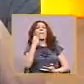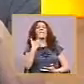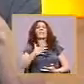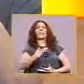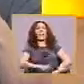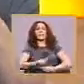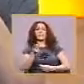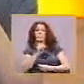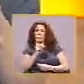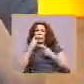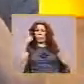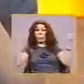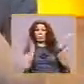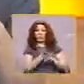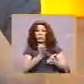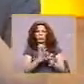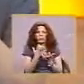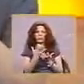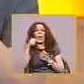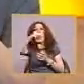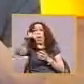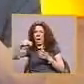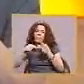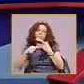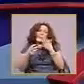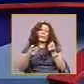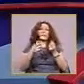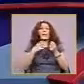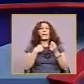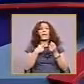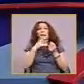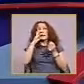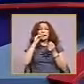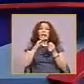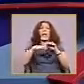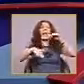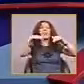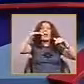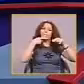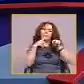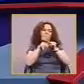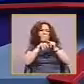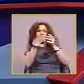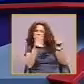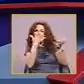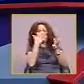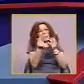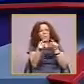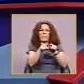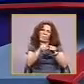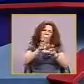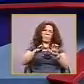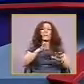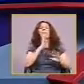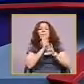No entanto, não sei se haverá uma linearidade aqui em termos de relação a essa questão.